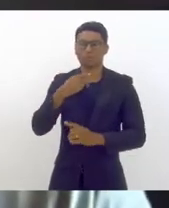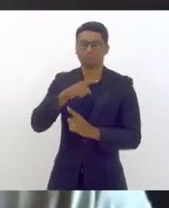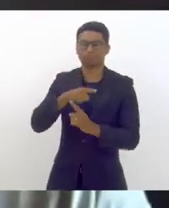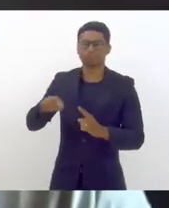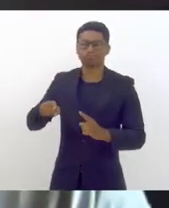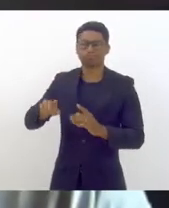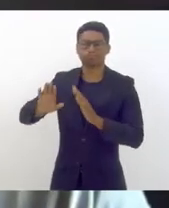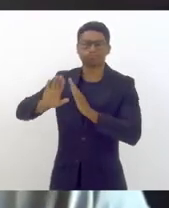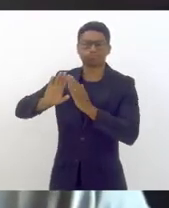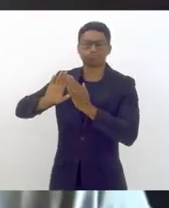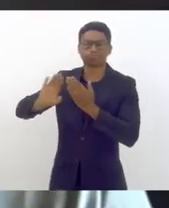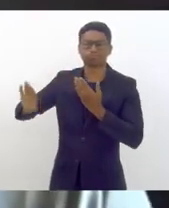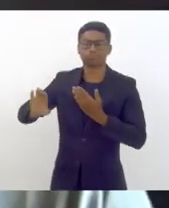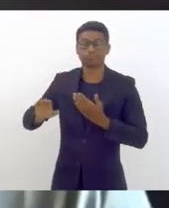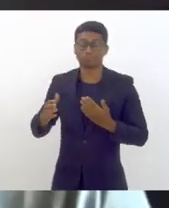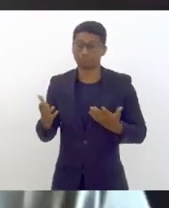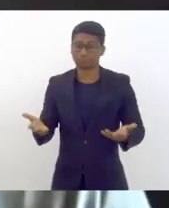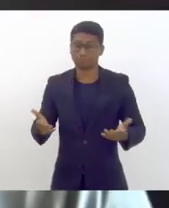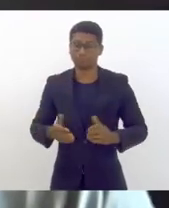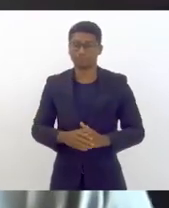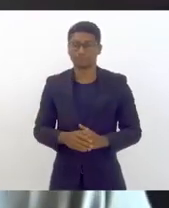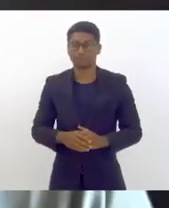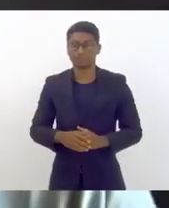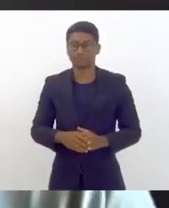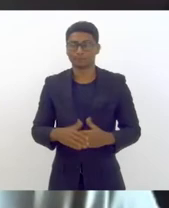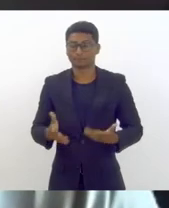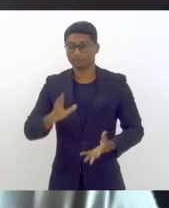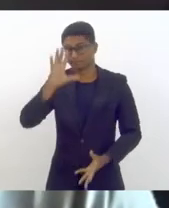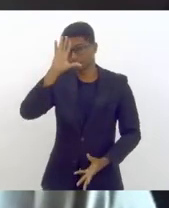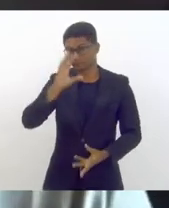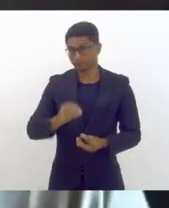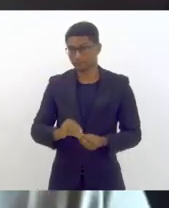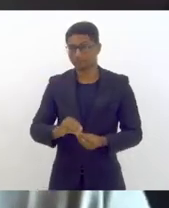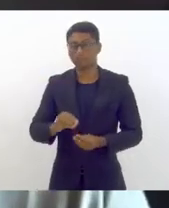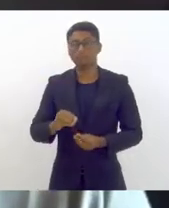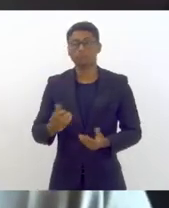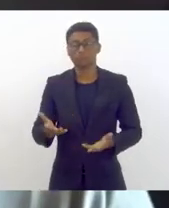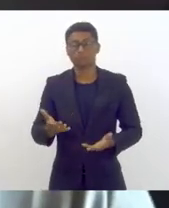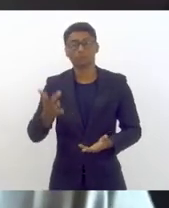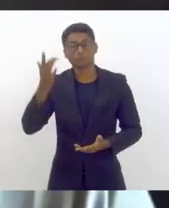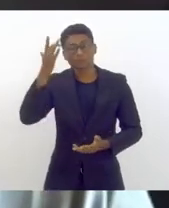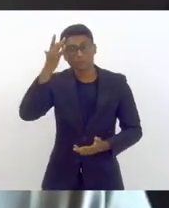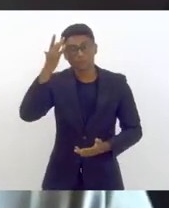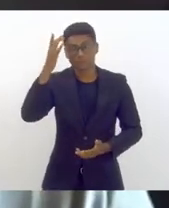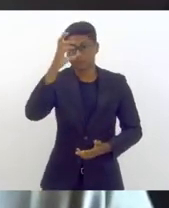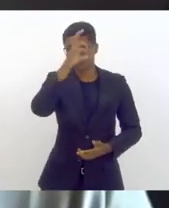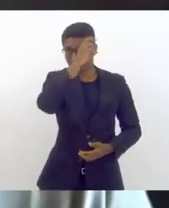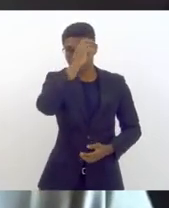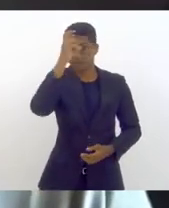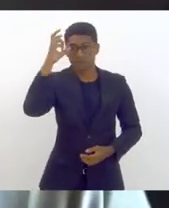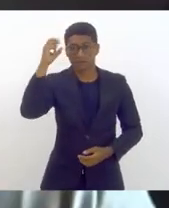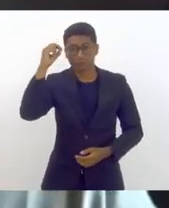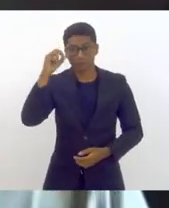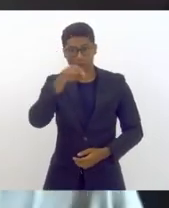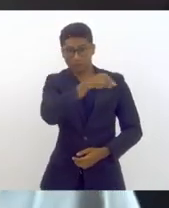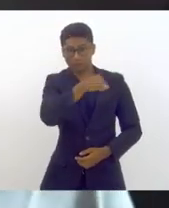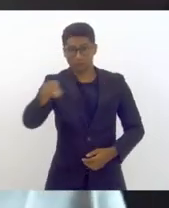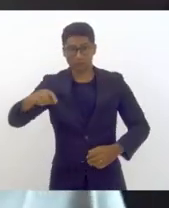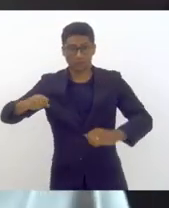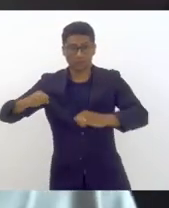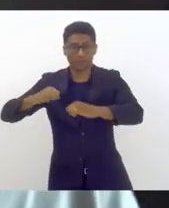dessa propriedade. E, para terminar, eu entendo que as prefeituras municipais são árbitros ideais